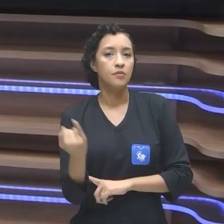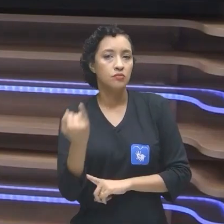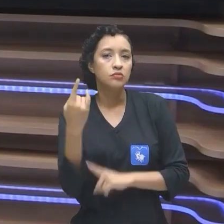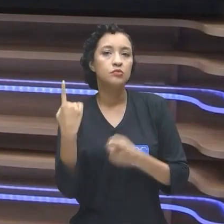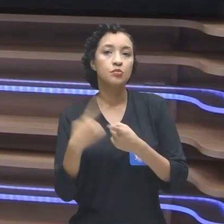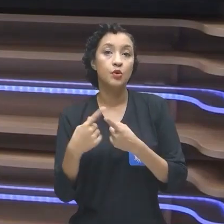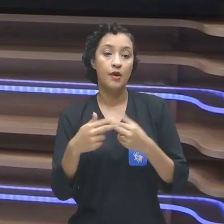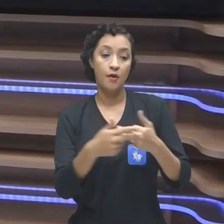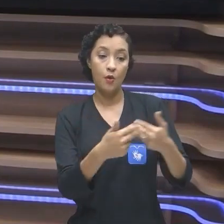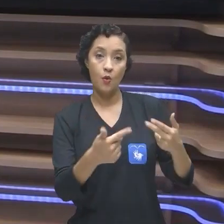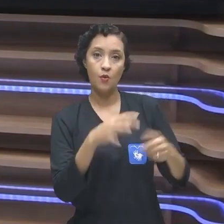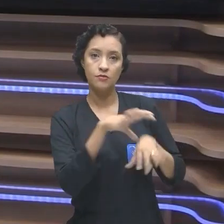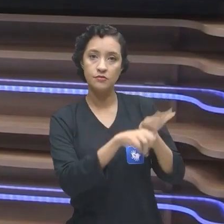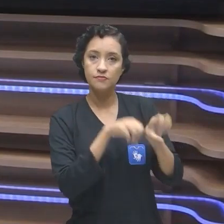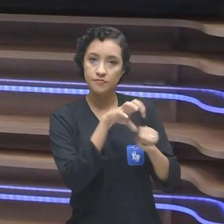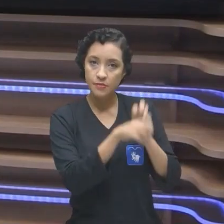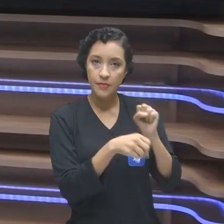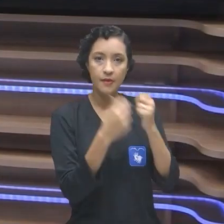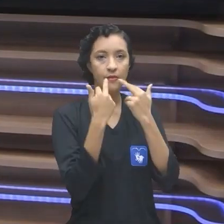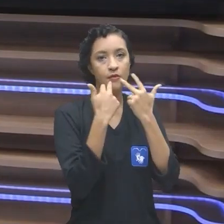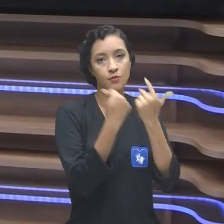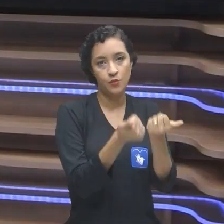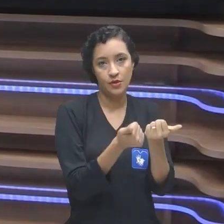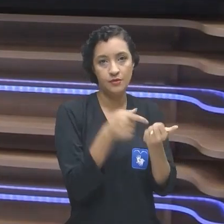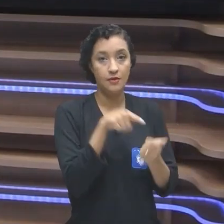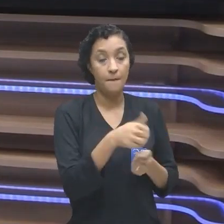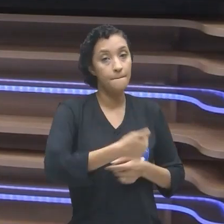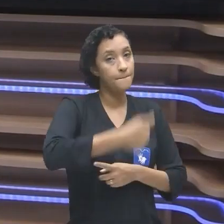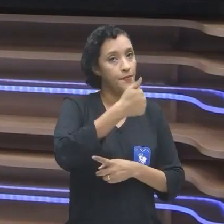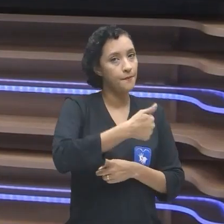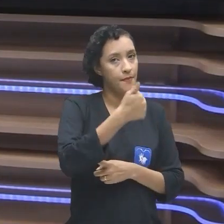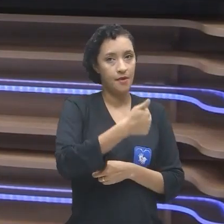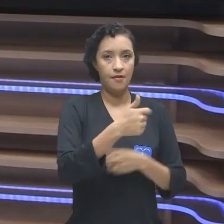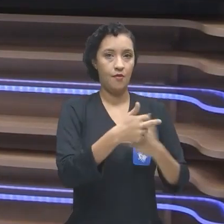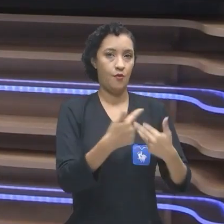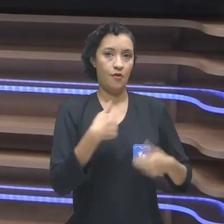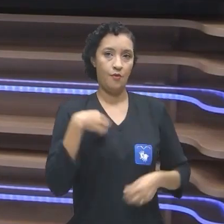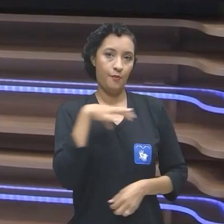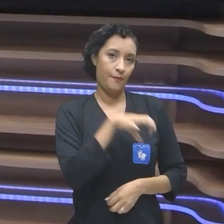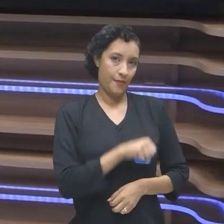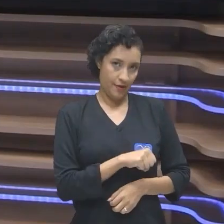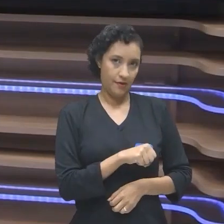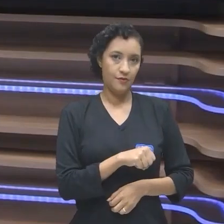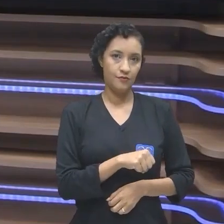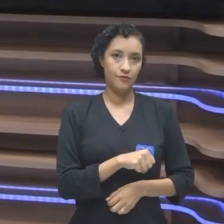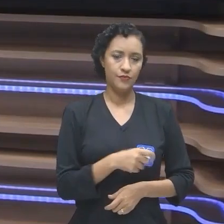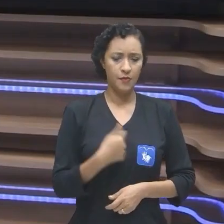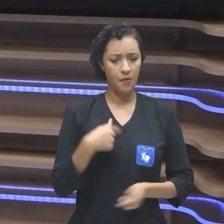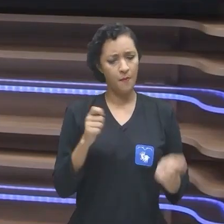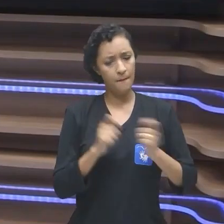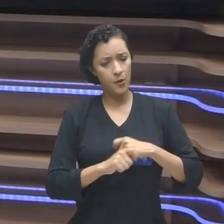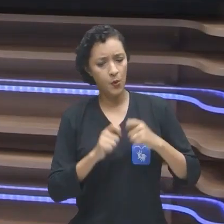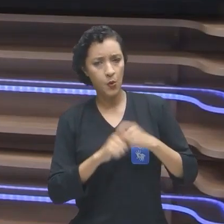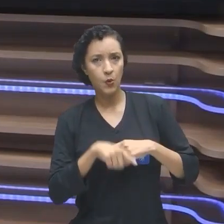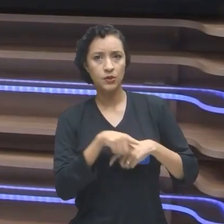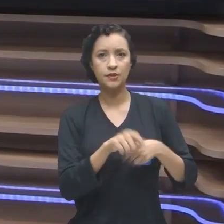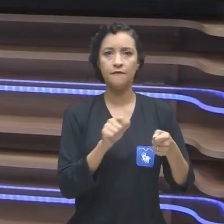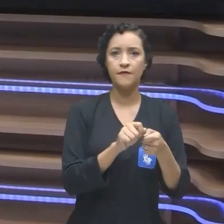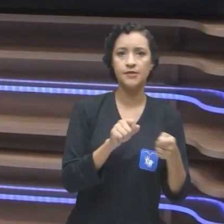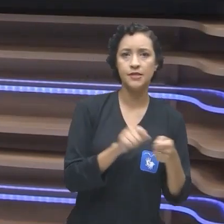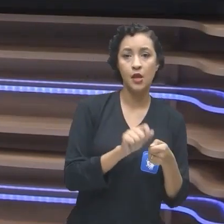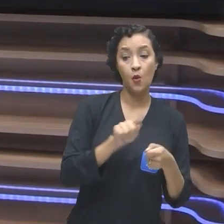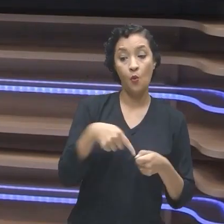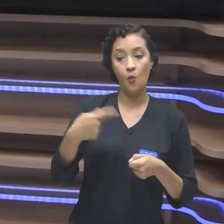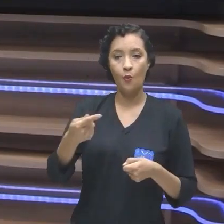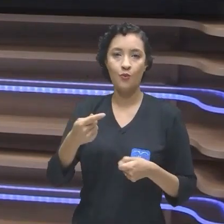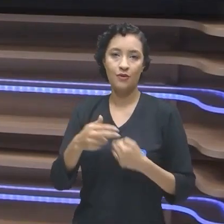Então, lá, a matéria-prima é o primeiro produto que eu tenho para que eu possa fazer alguma coisa e gerar riqueza.